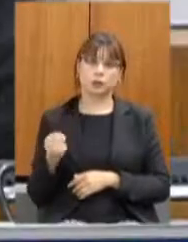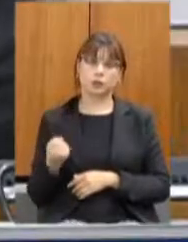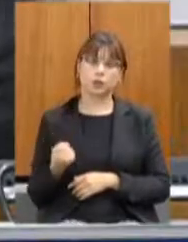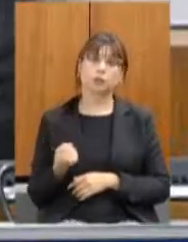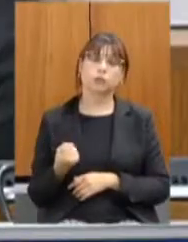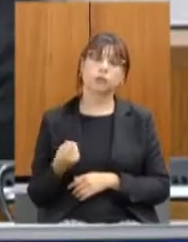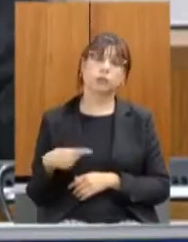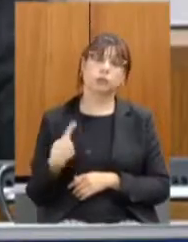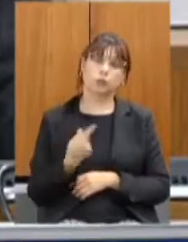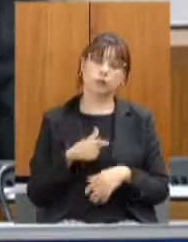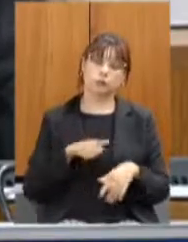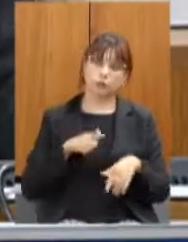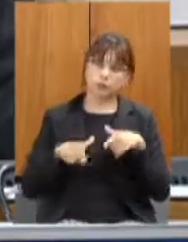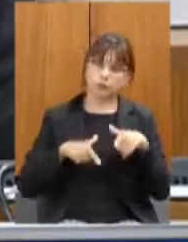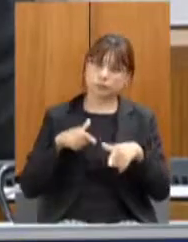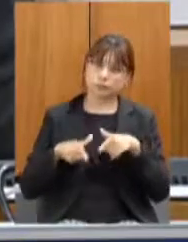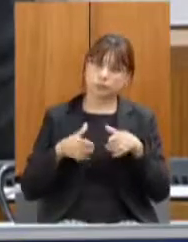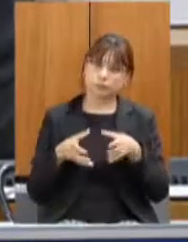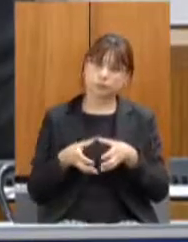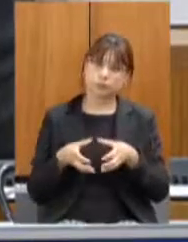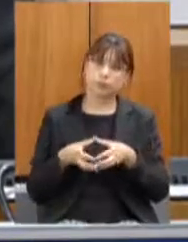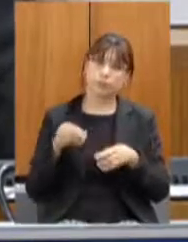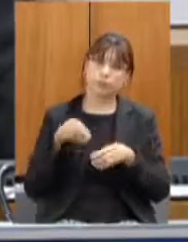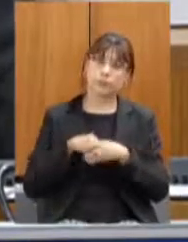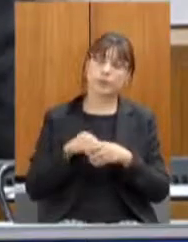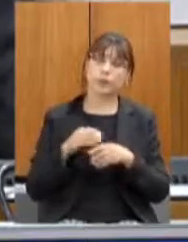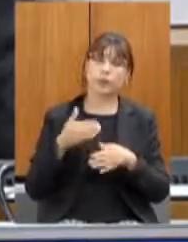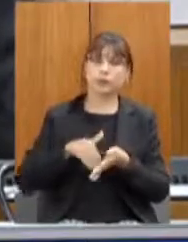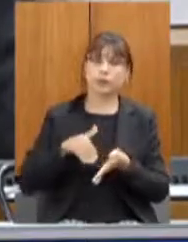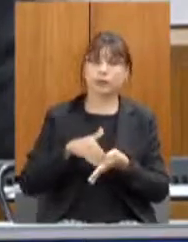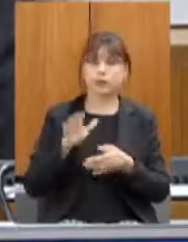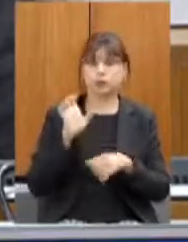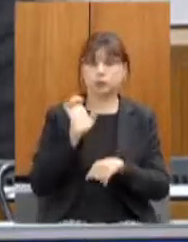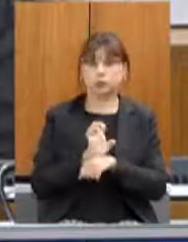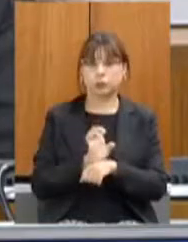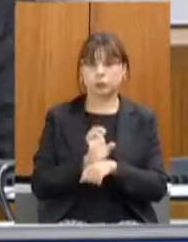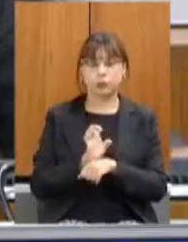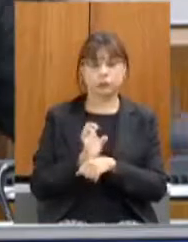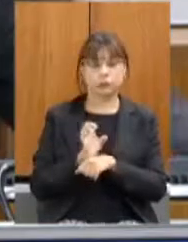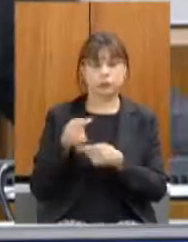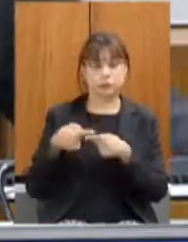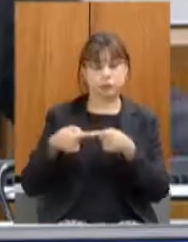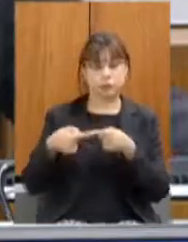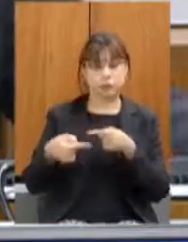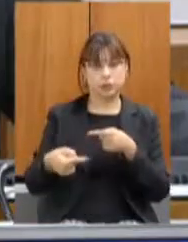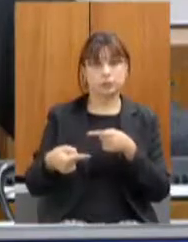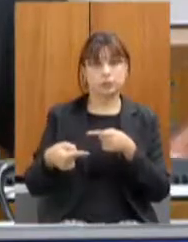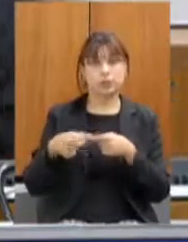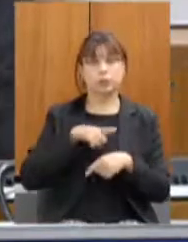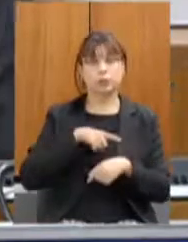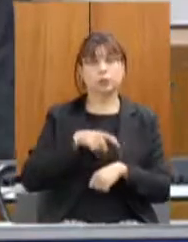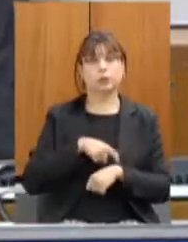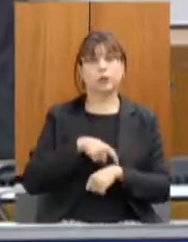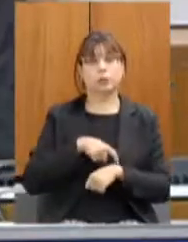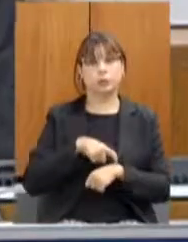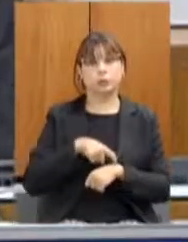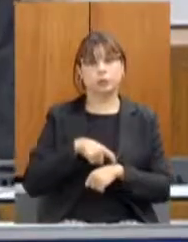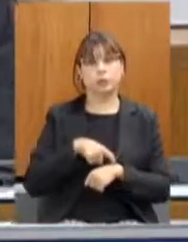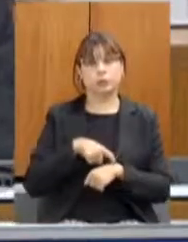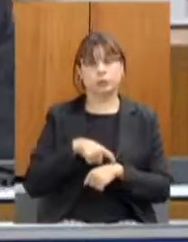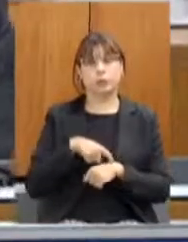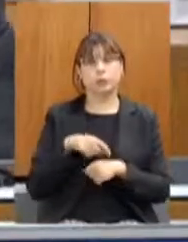equipe de trabalho dentro da Secretaria Estadual na semana que vem nós teremos um horário para apresentar